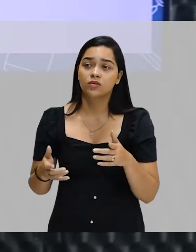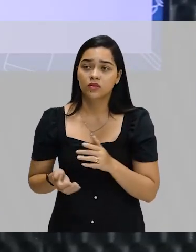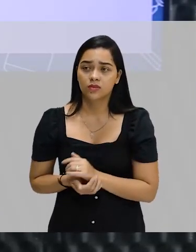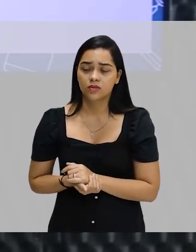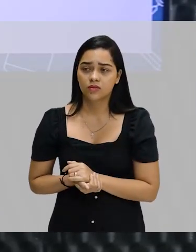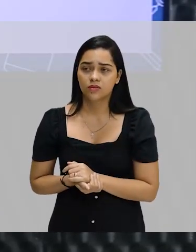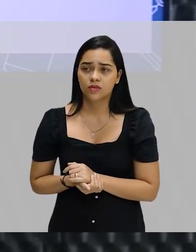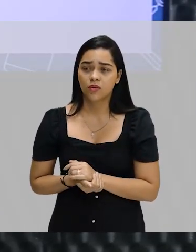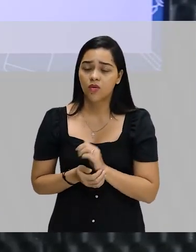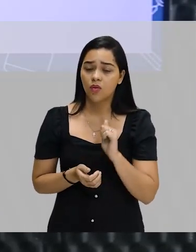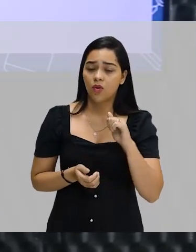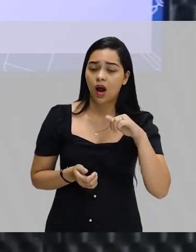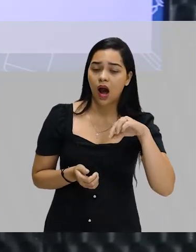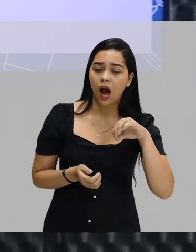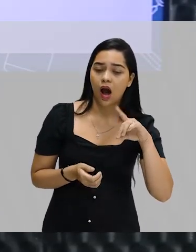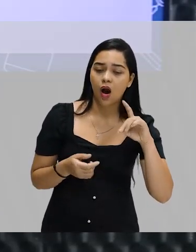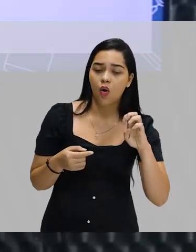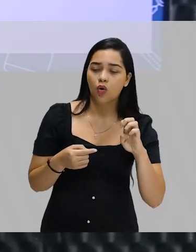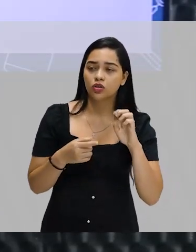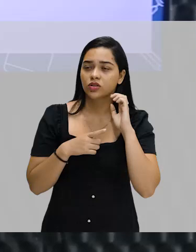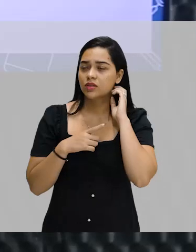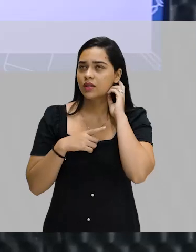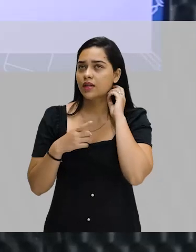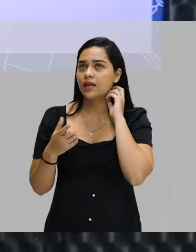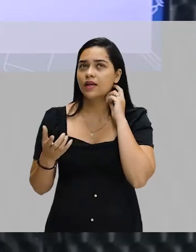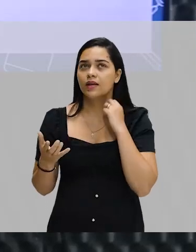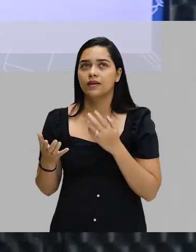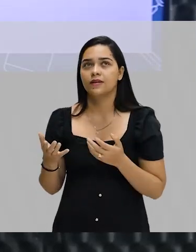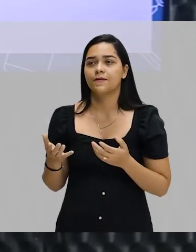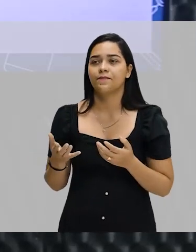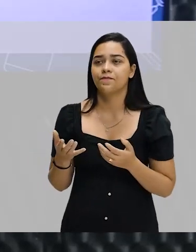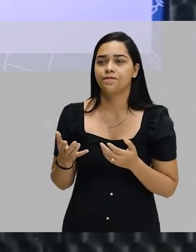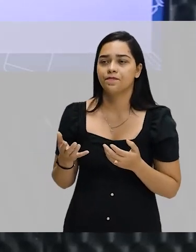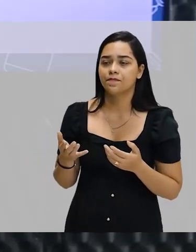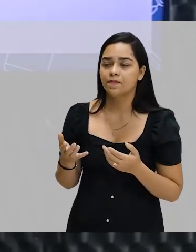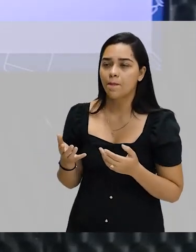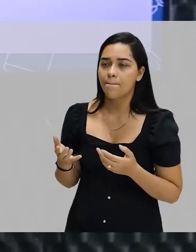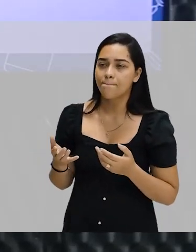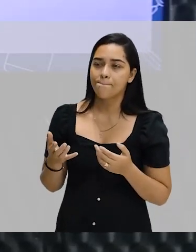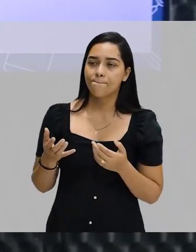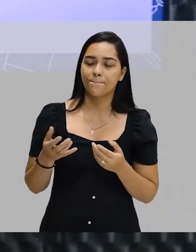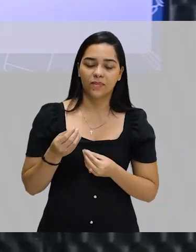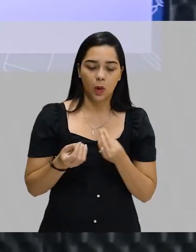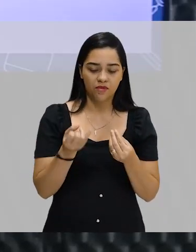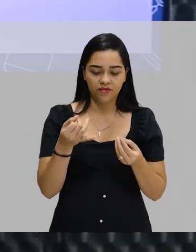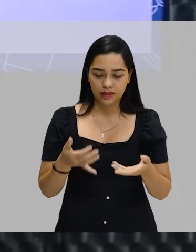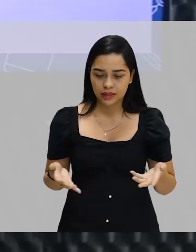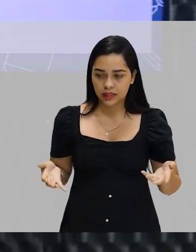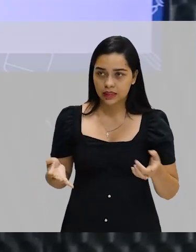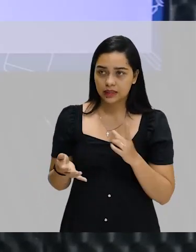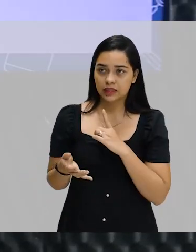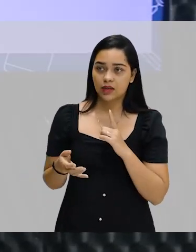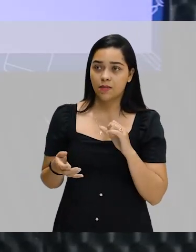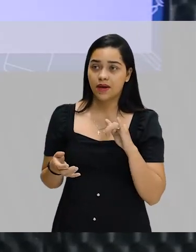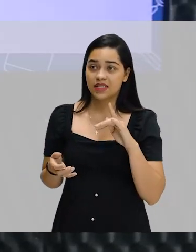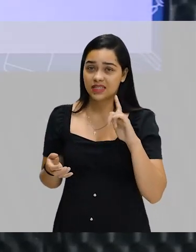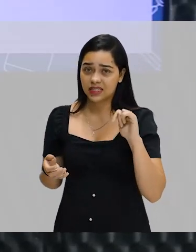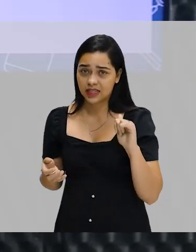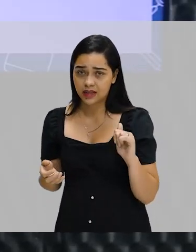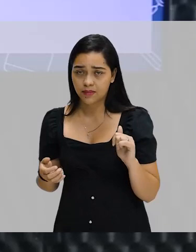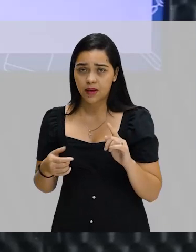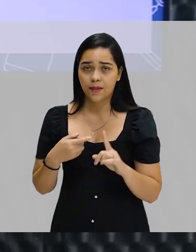você. O aonde tem uma vou dizer assim, uma sílaba a